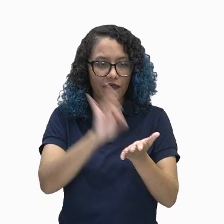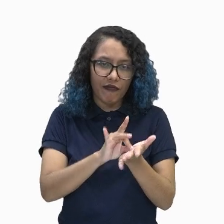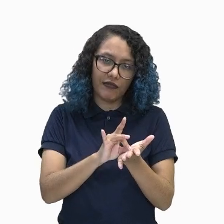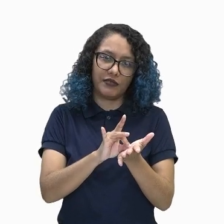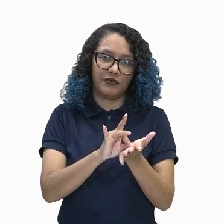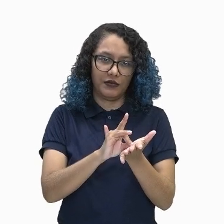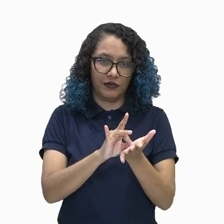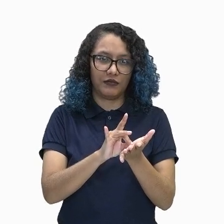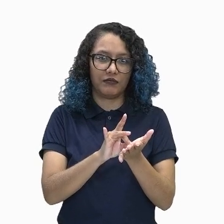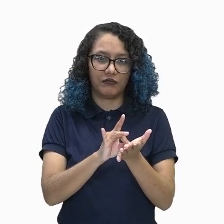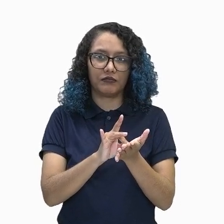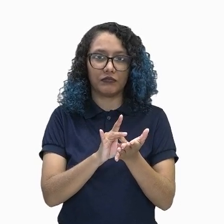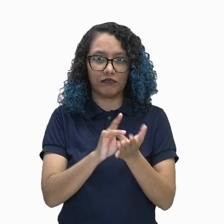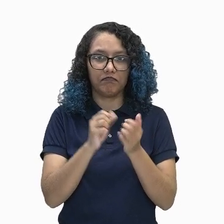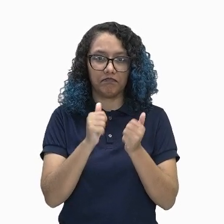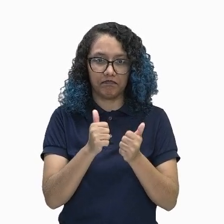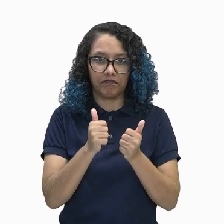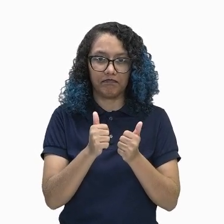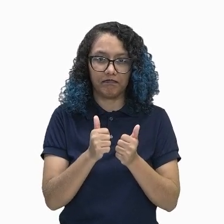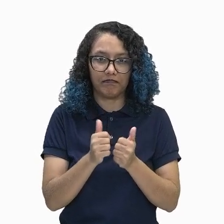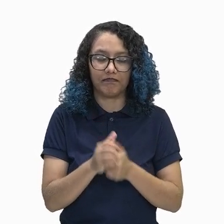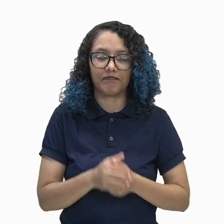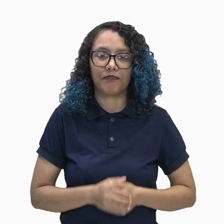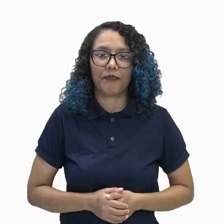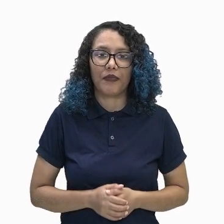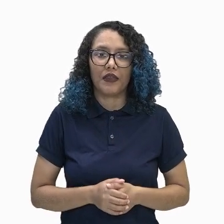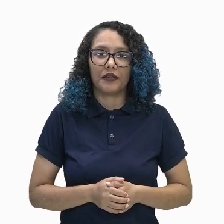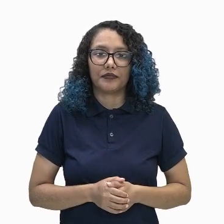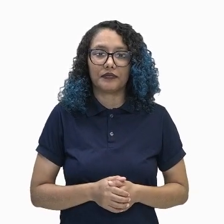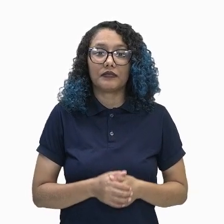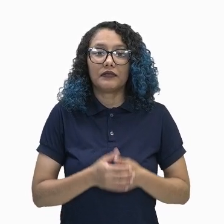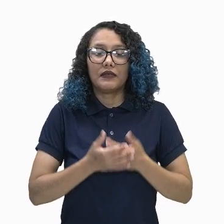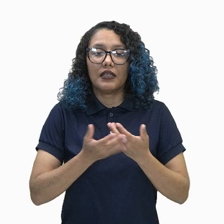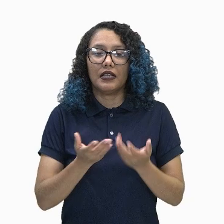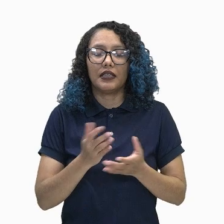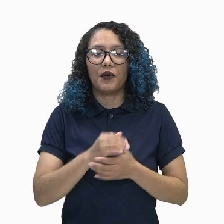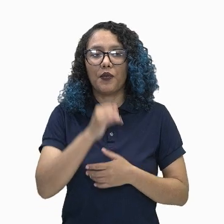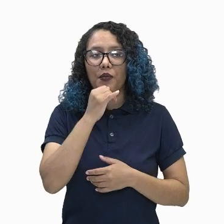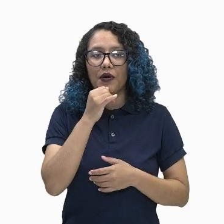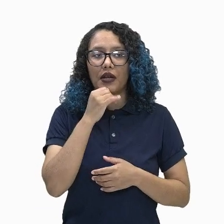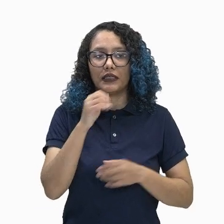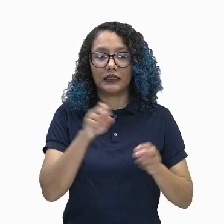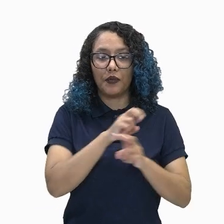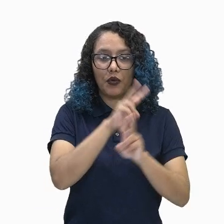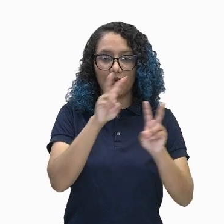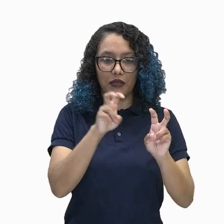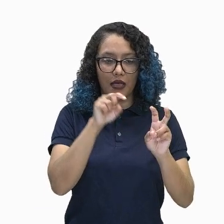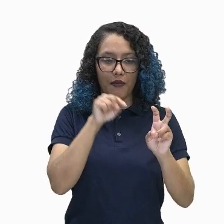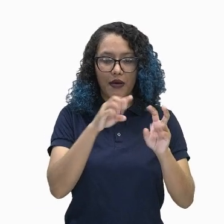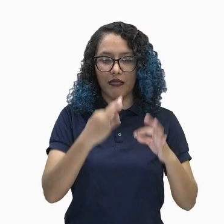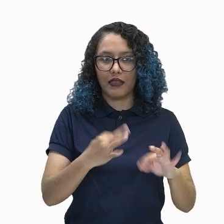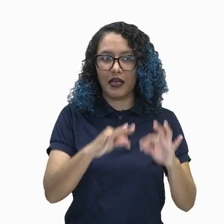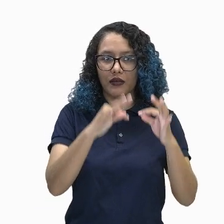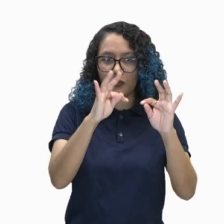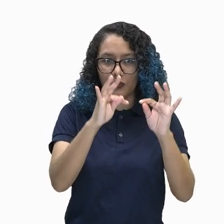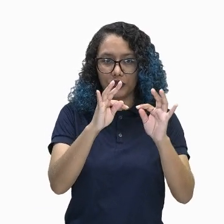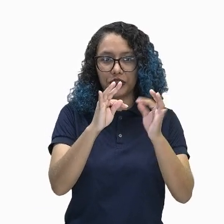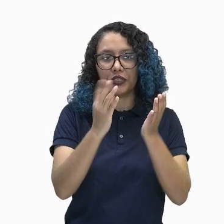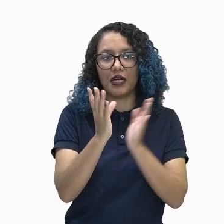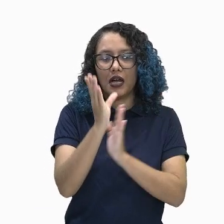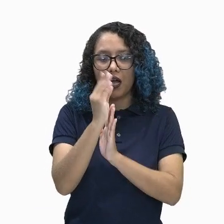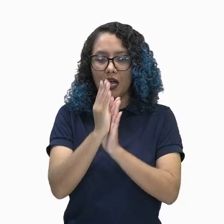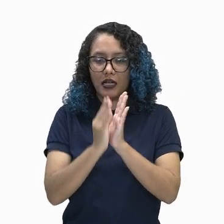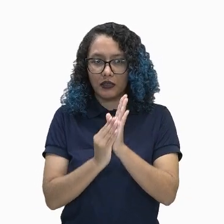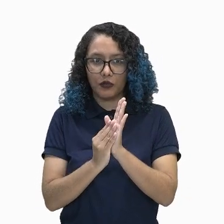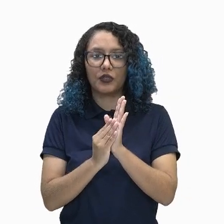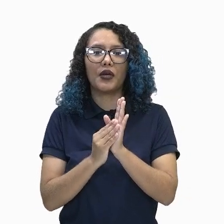concebido, certo? Então, percebam que dentro de um texto que aborda a temática de tecnologia e especificamente aborda o